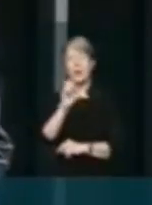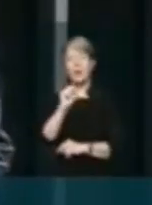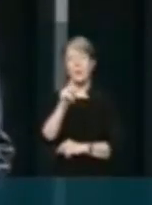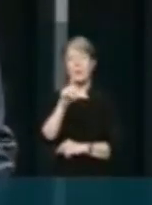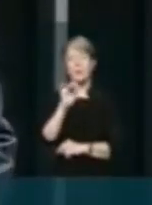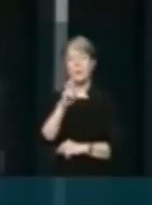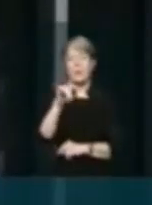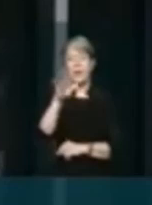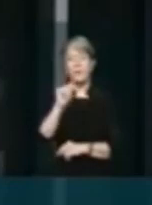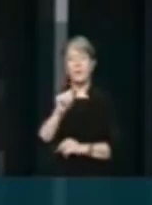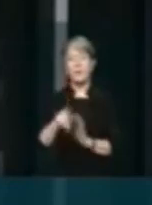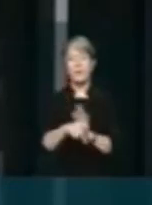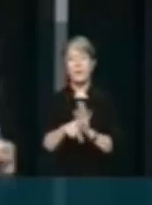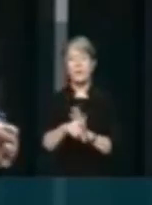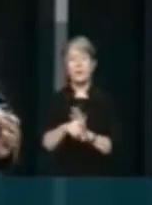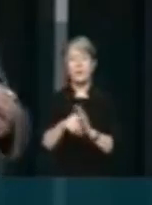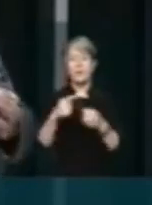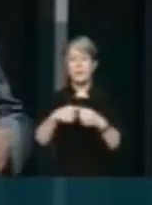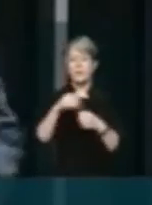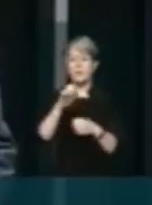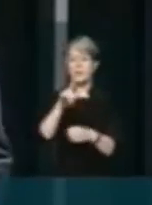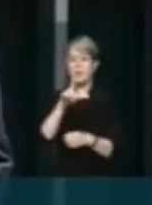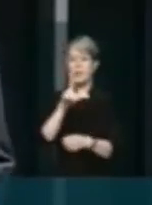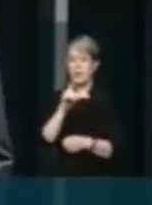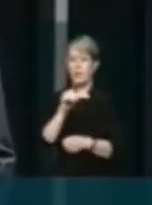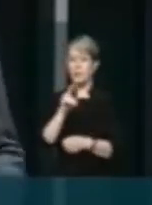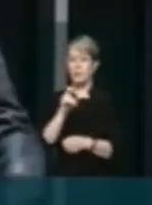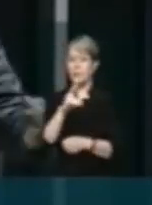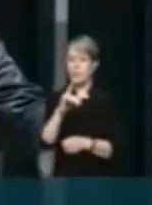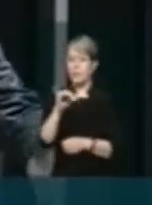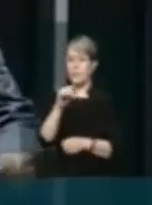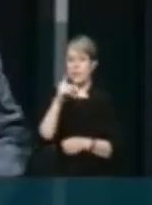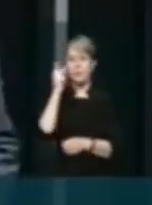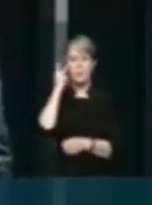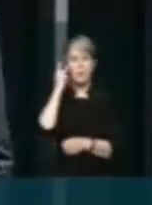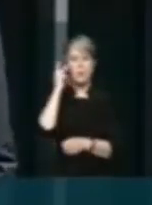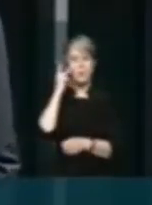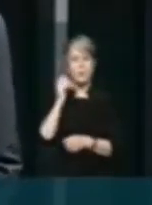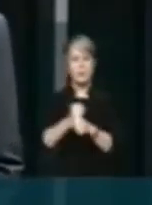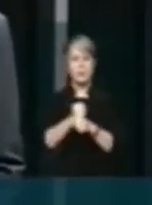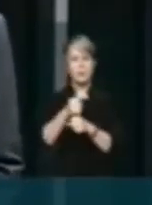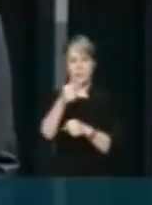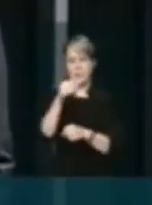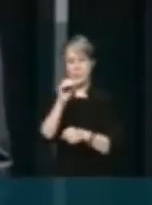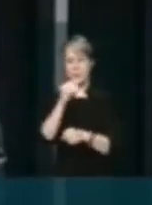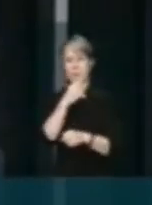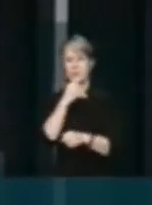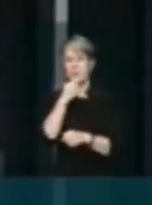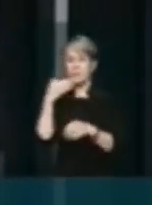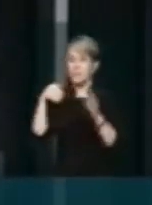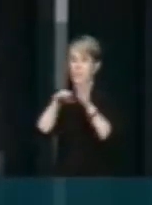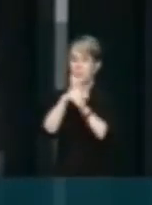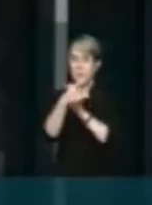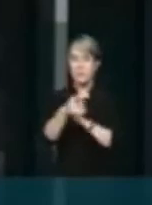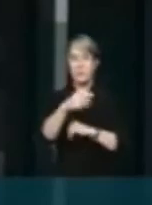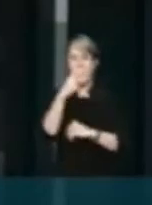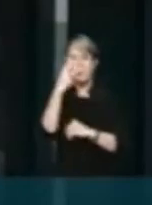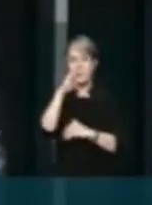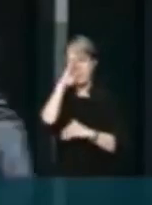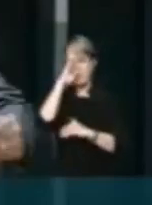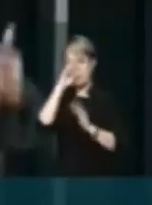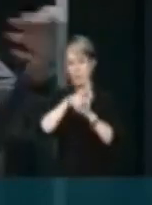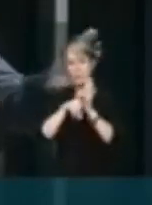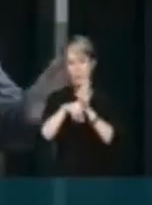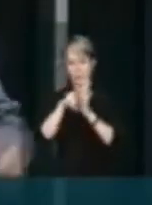lá. Eldorado Paulista. Em 70, Lamarca passou por Eldorado Paulista. Feriu três soldados da Força